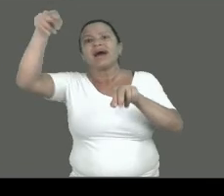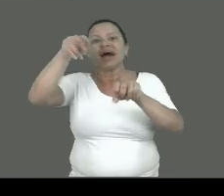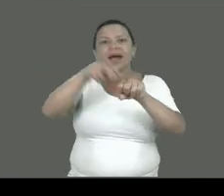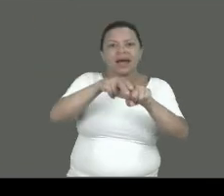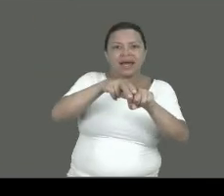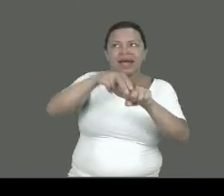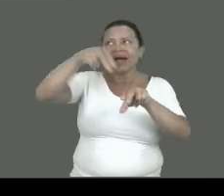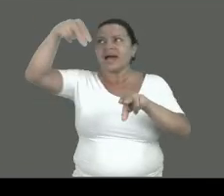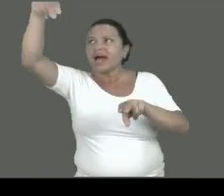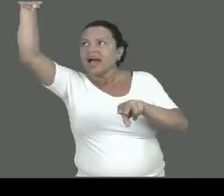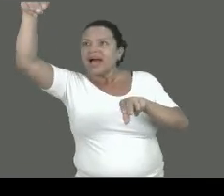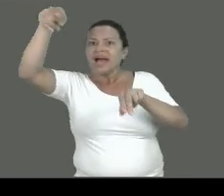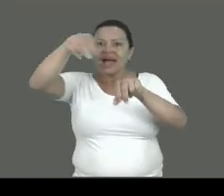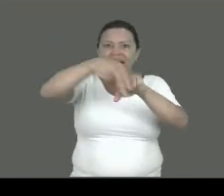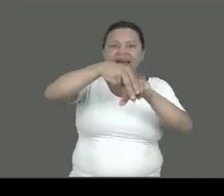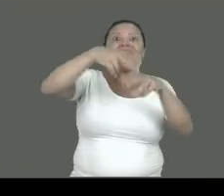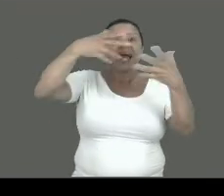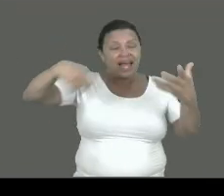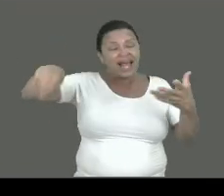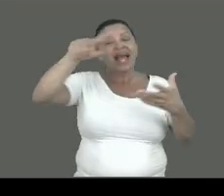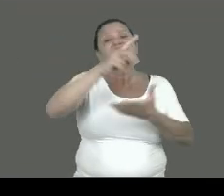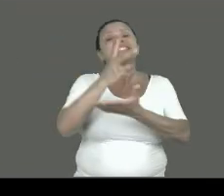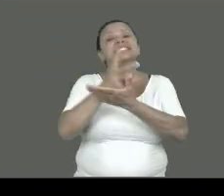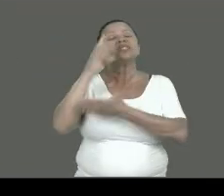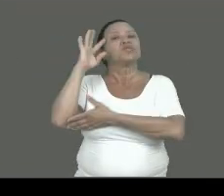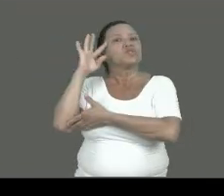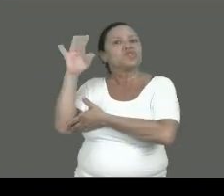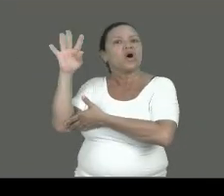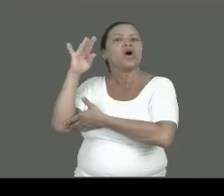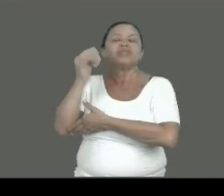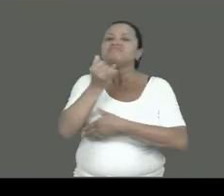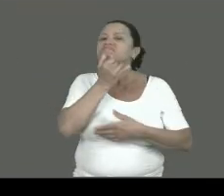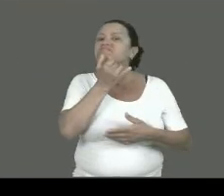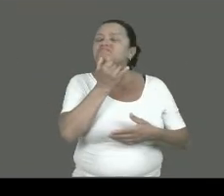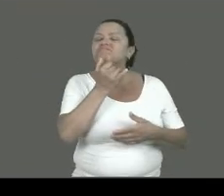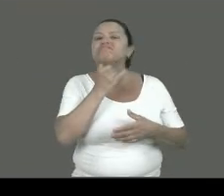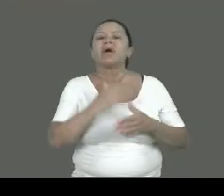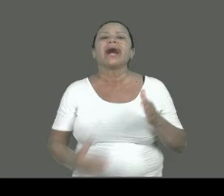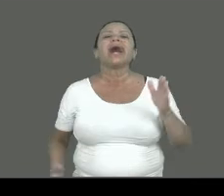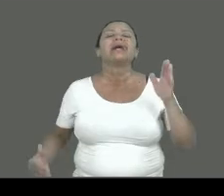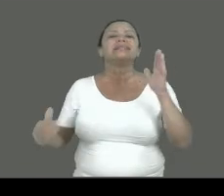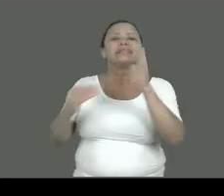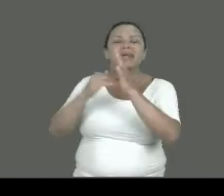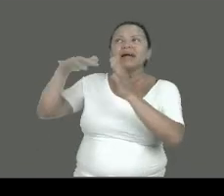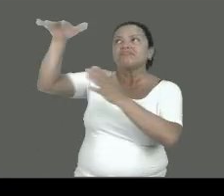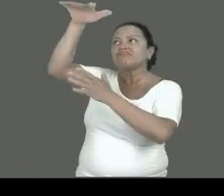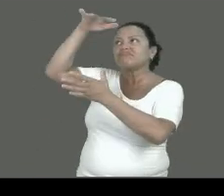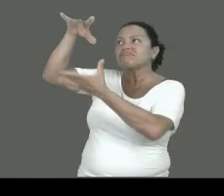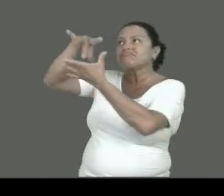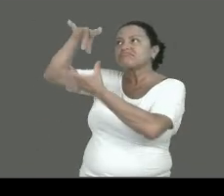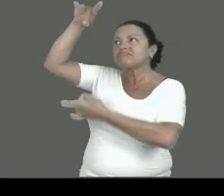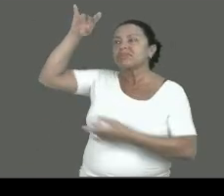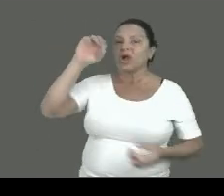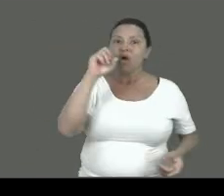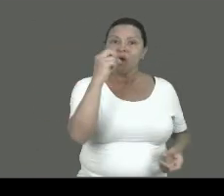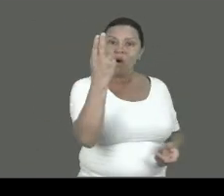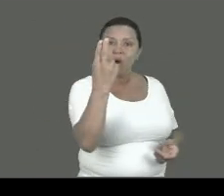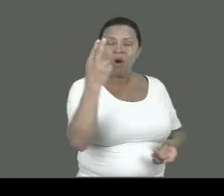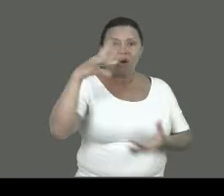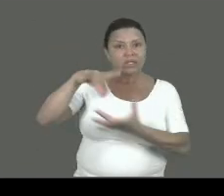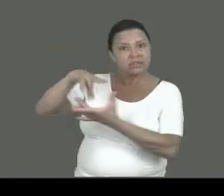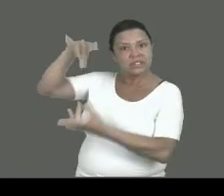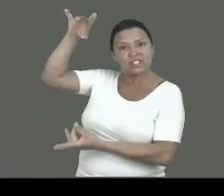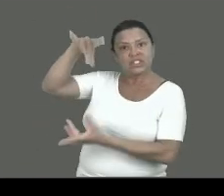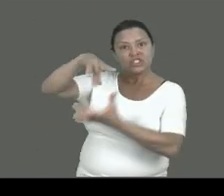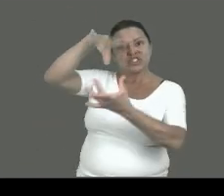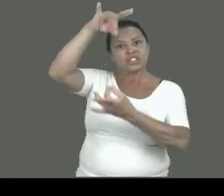sempre indo, por exemplo, durante o sonho, até o plano espiritual, ou os espíritos,